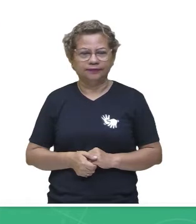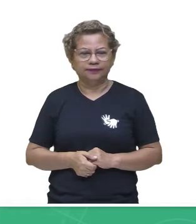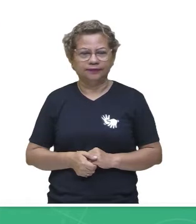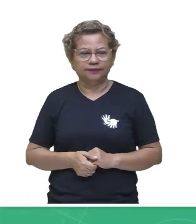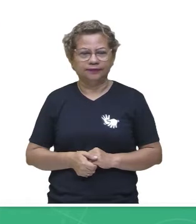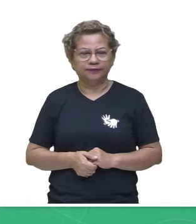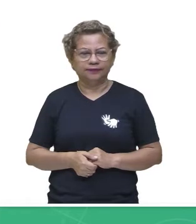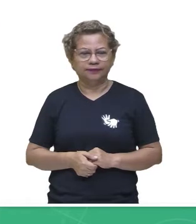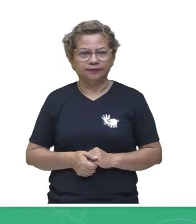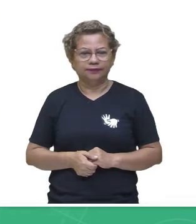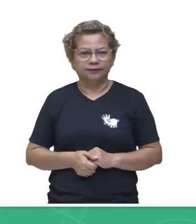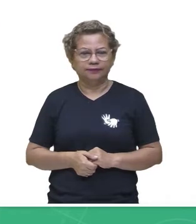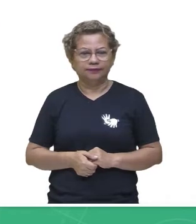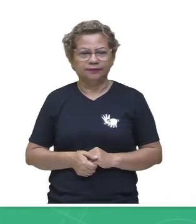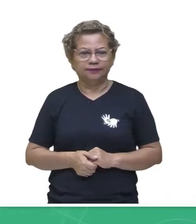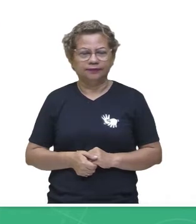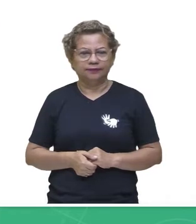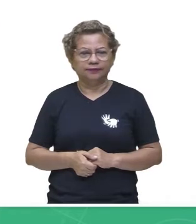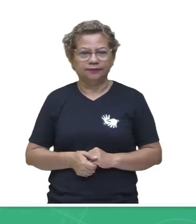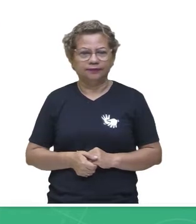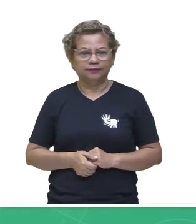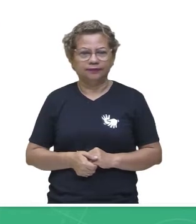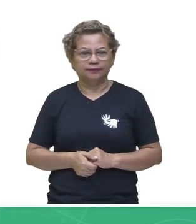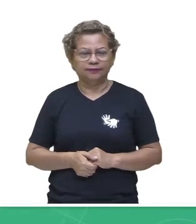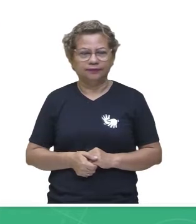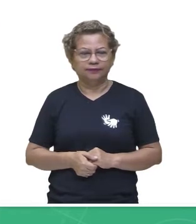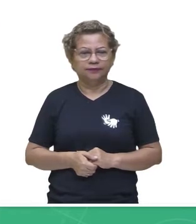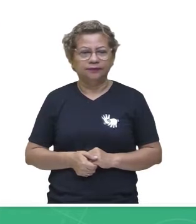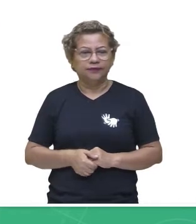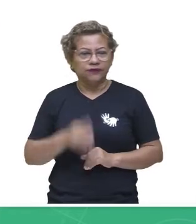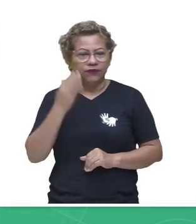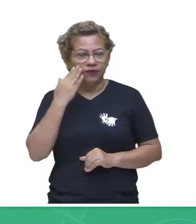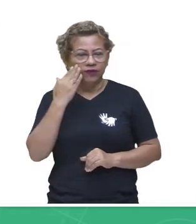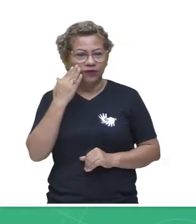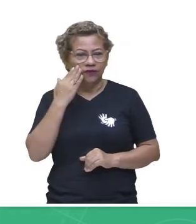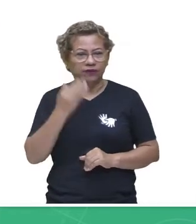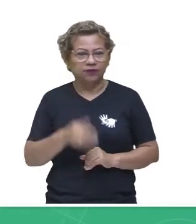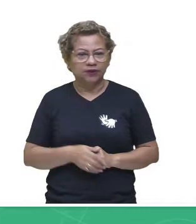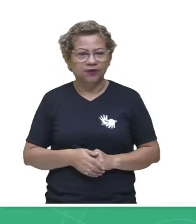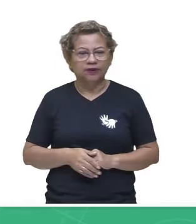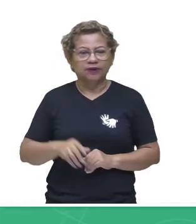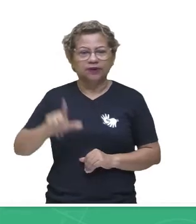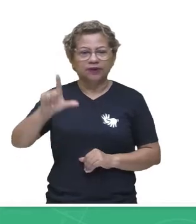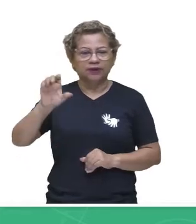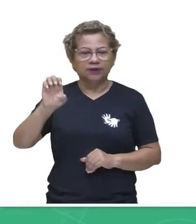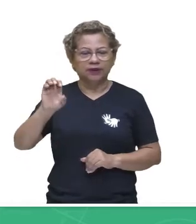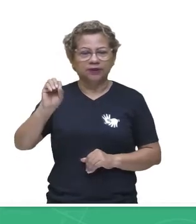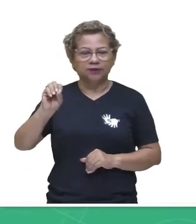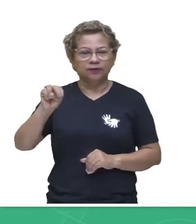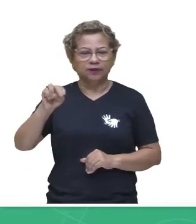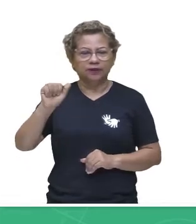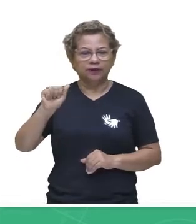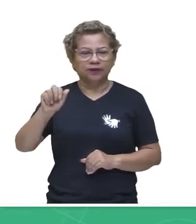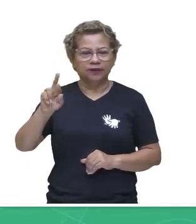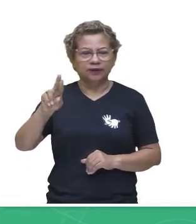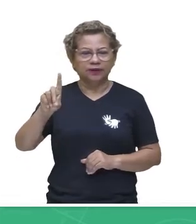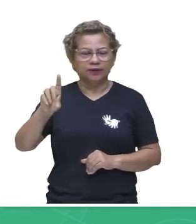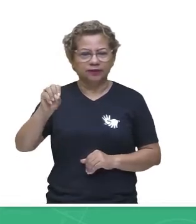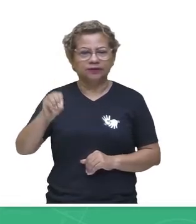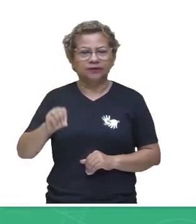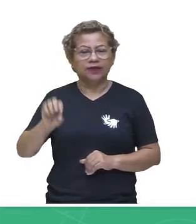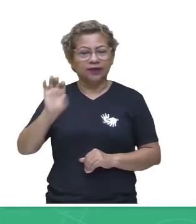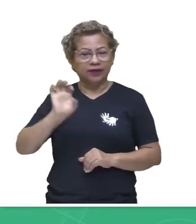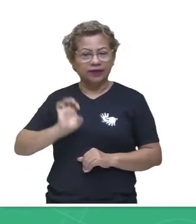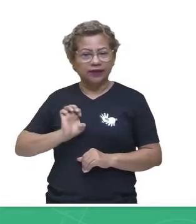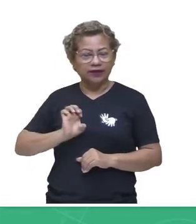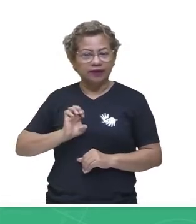lá. Vamos buscar a resposta aqui? Vamos para cá, então? O Leonardo também falou que é a letra E. Olha, Leonardo, diferenciou.